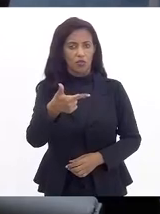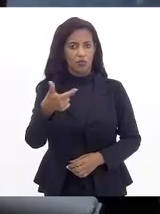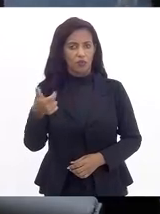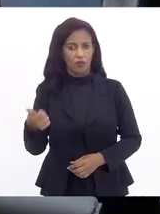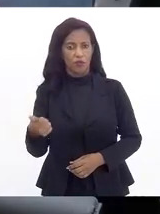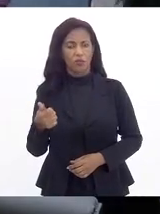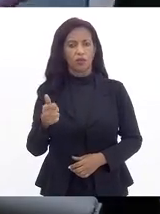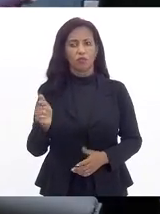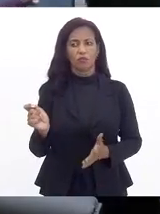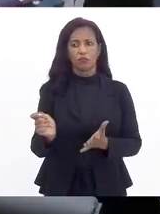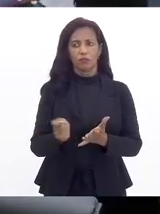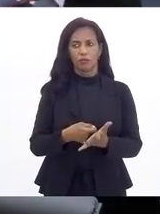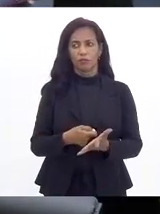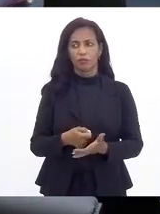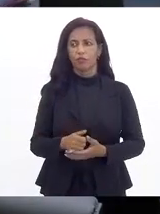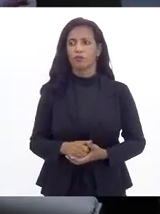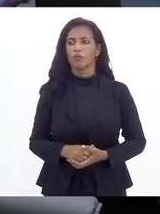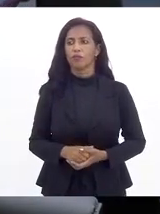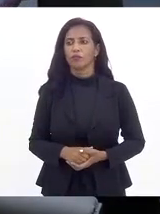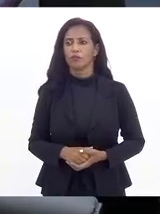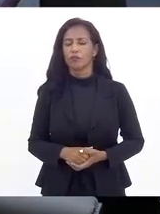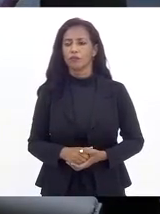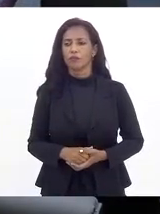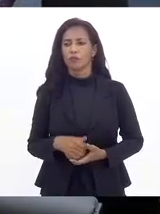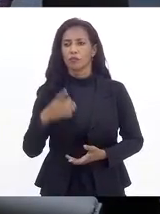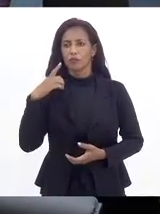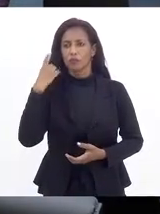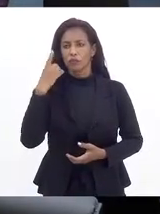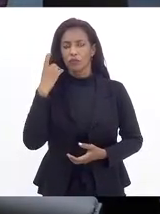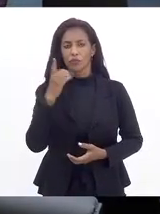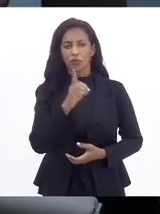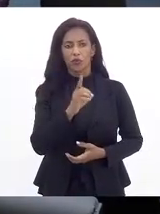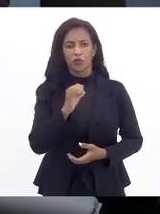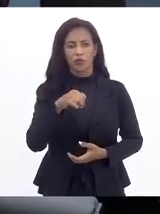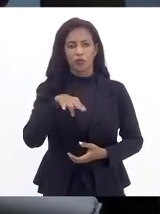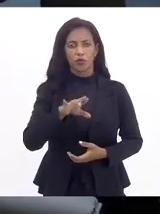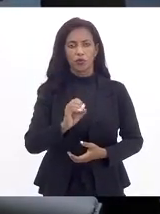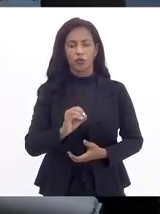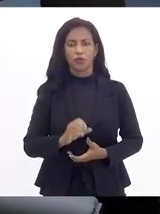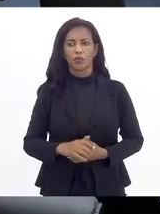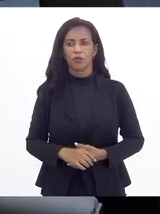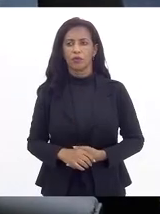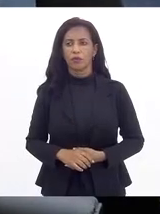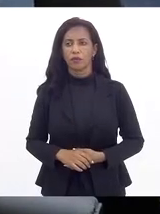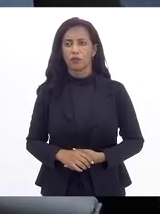de autoria do deputado Marcelo Dino.